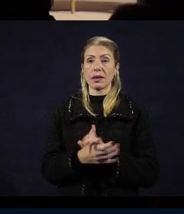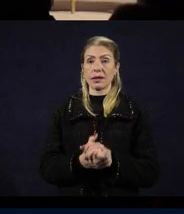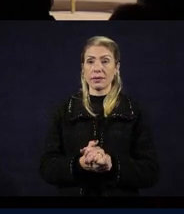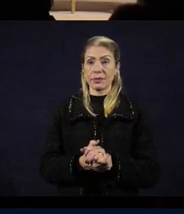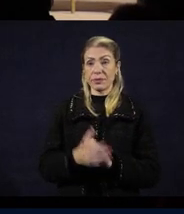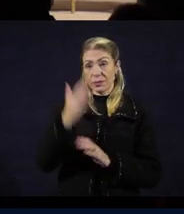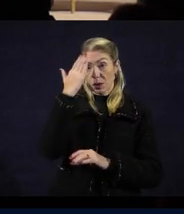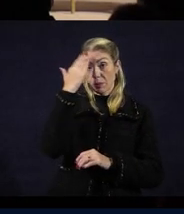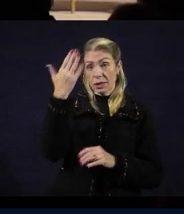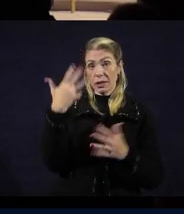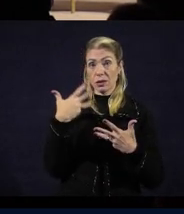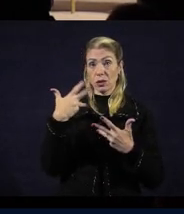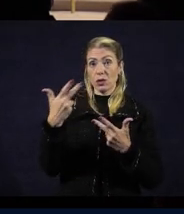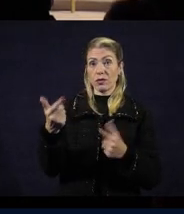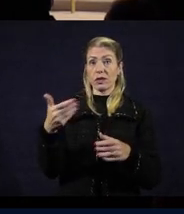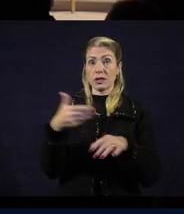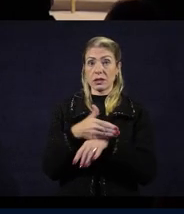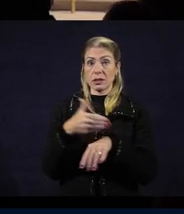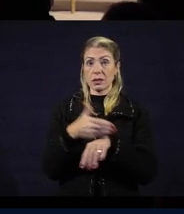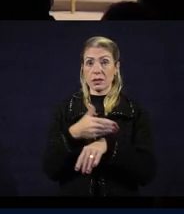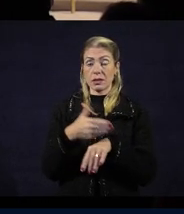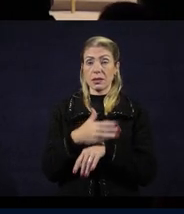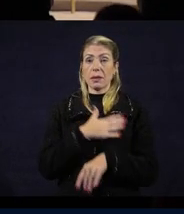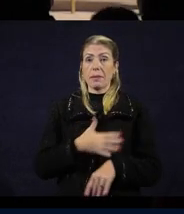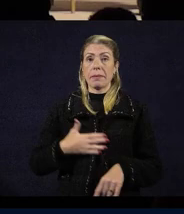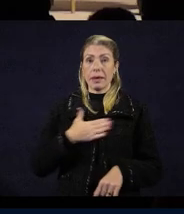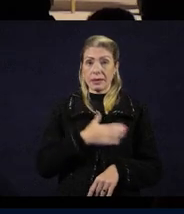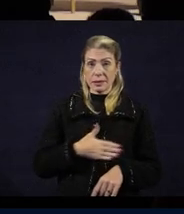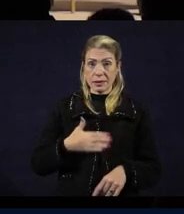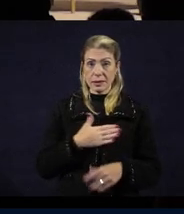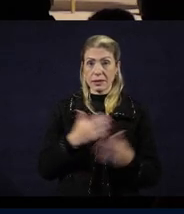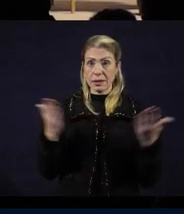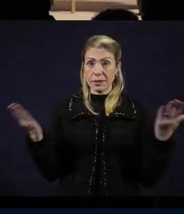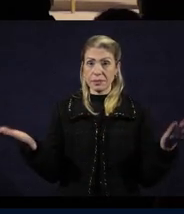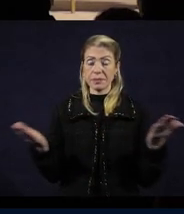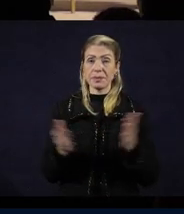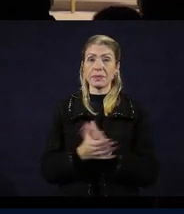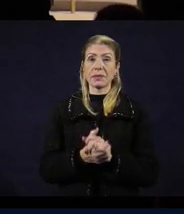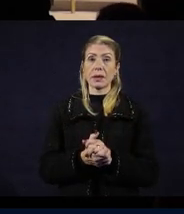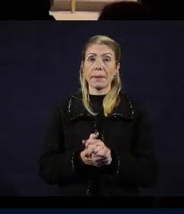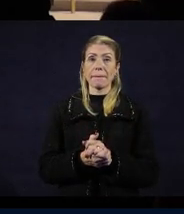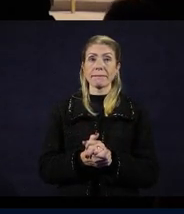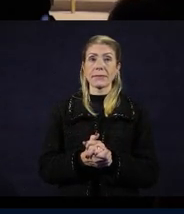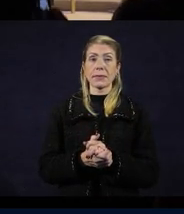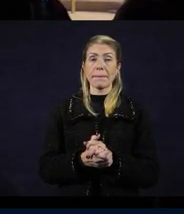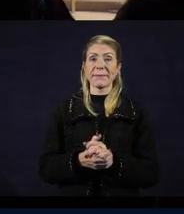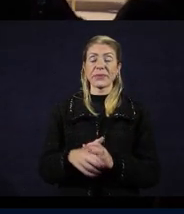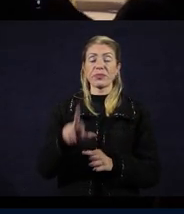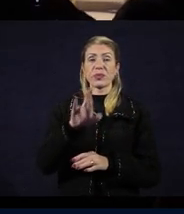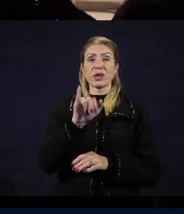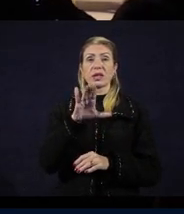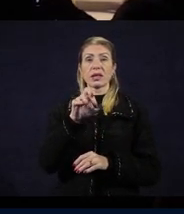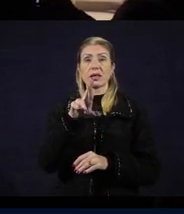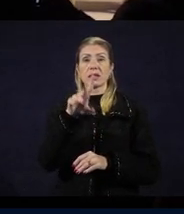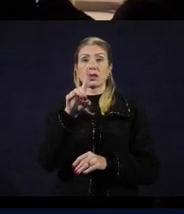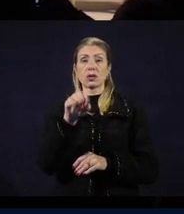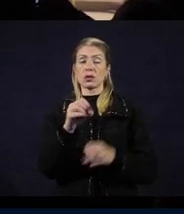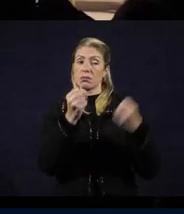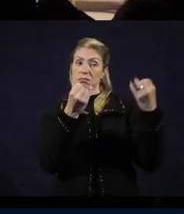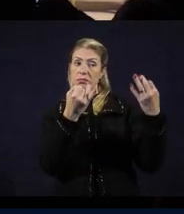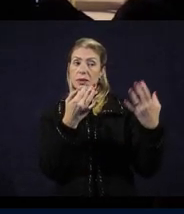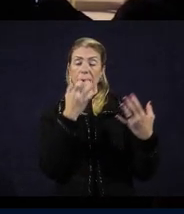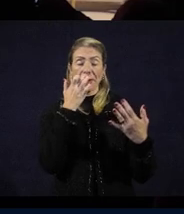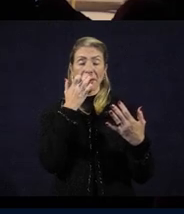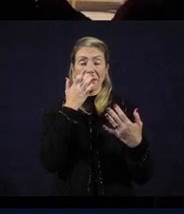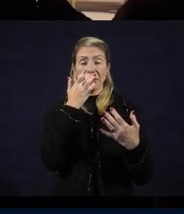pelo convite pela participação um prazer prazer Ivo Ricardo foi foi cirúrgico no comentário